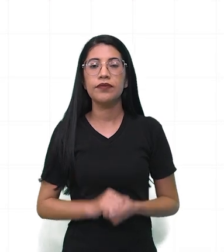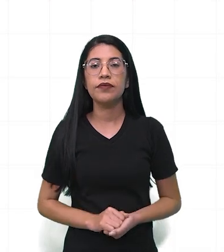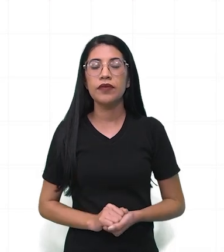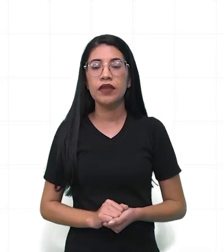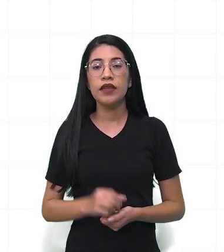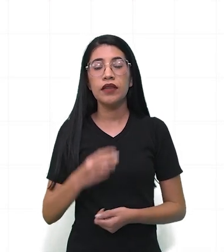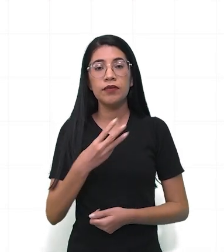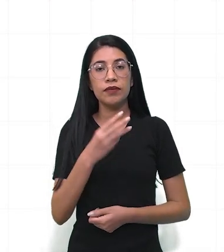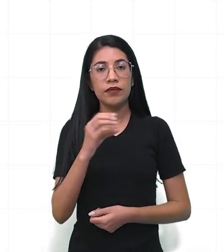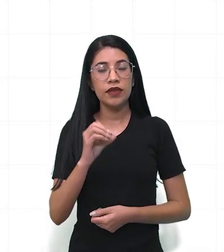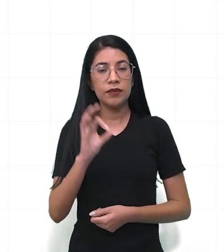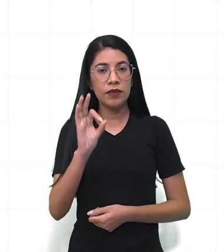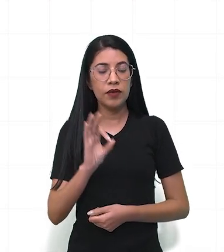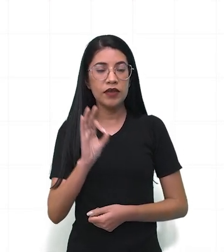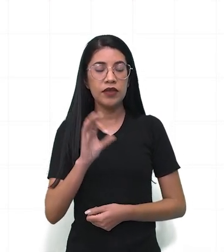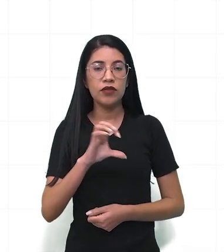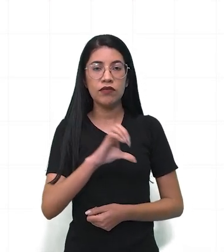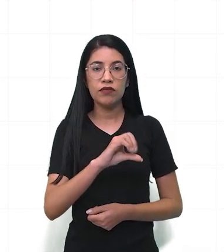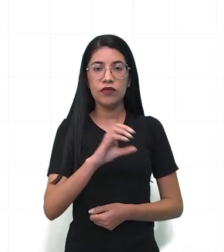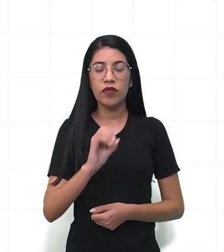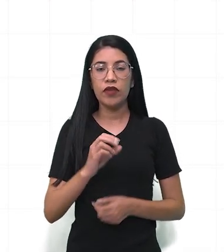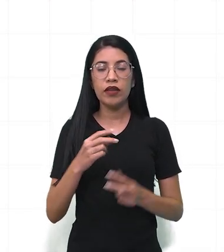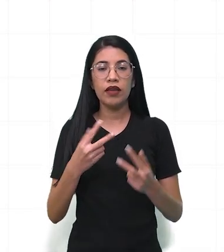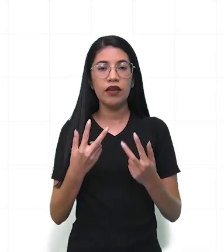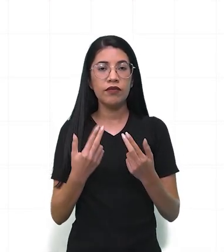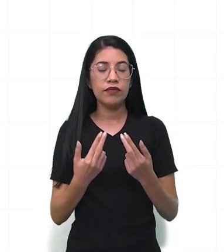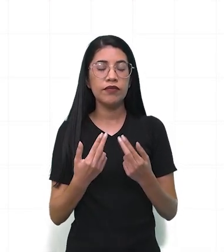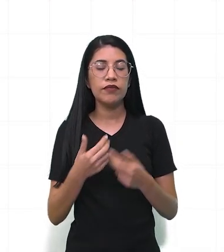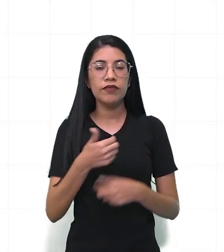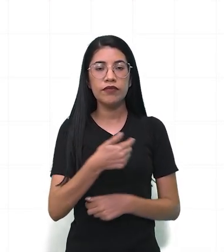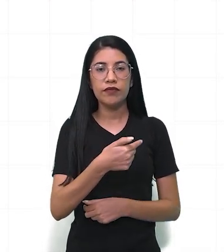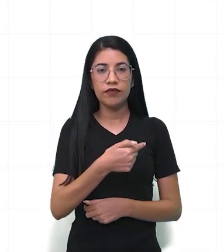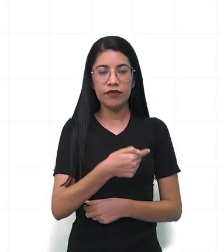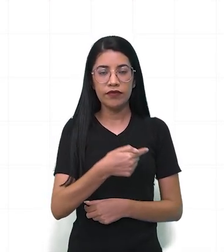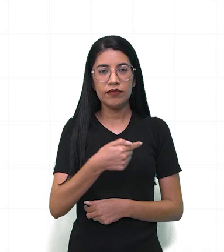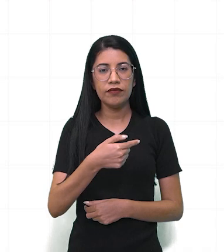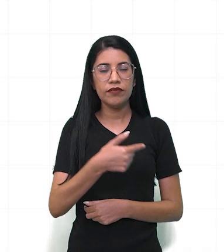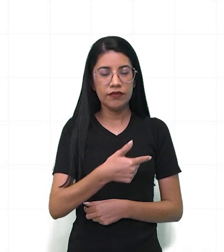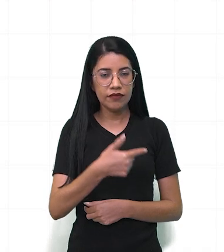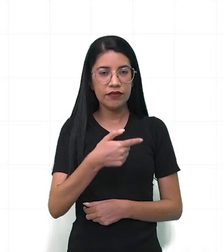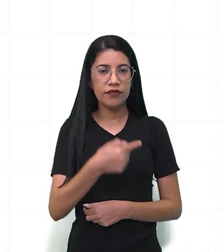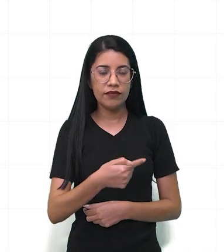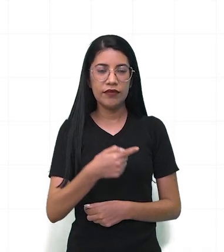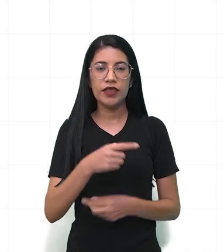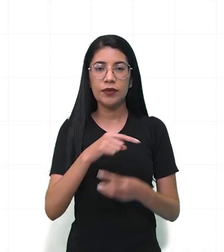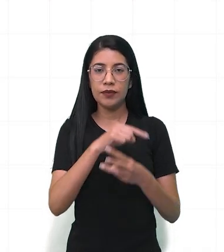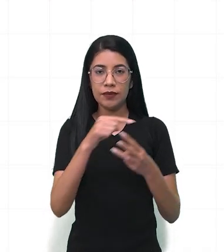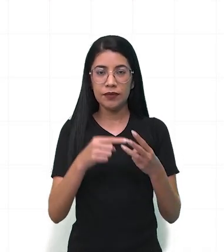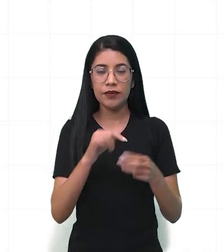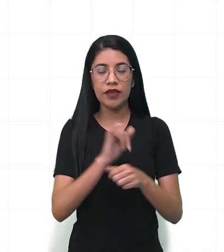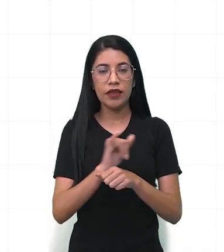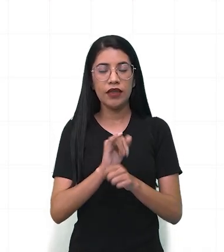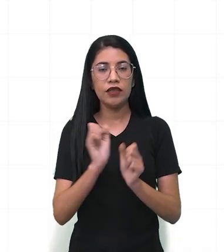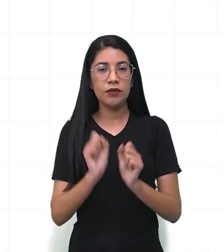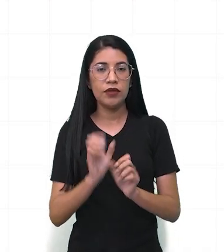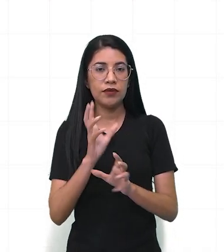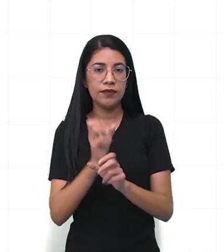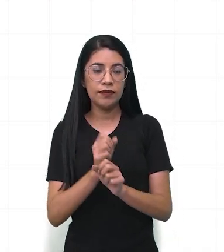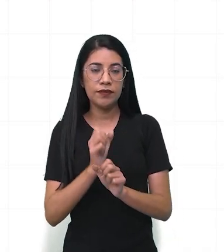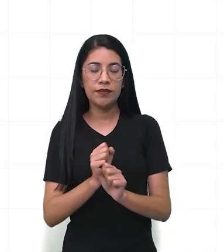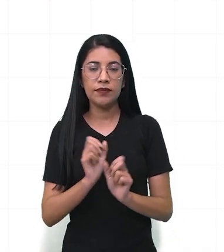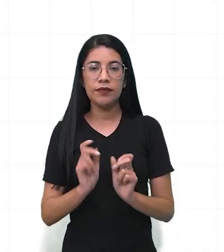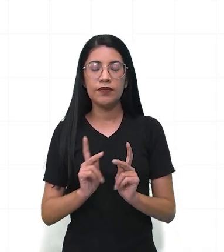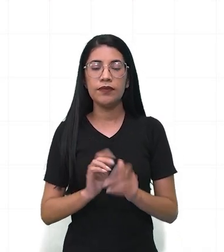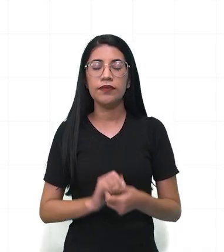90 corresponde a 27, ok? Das três formas aí. Então, eu espero que vocês